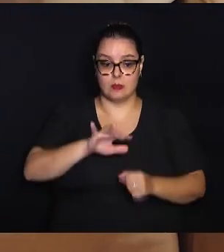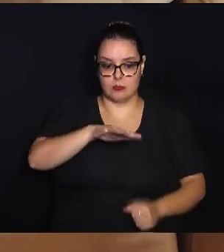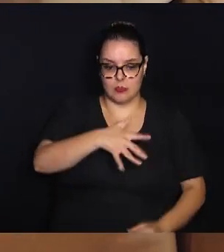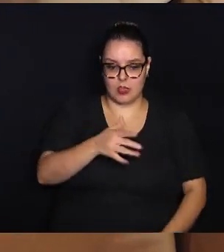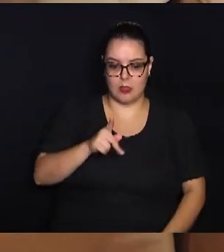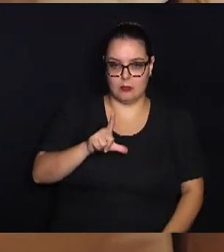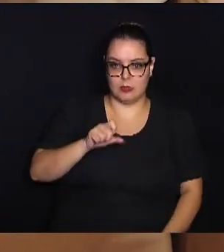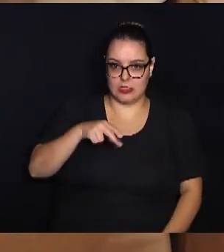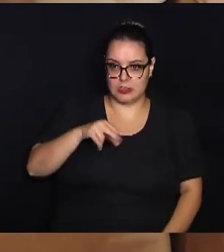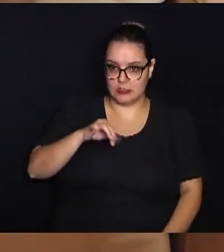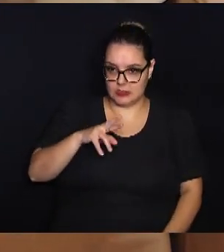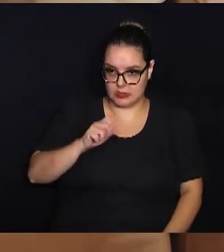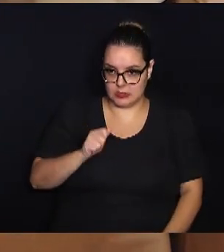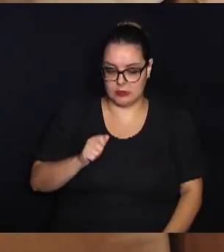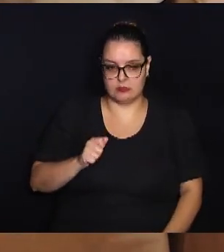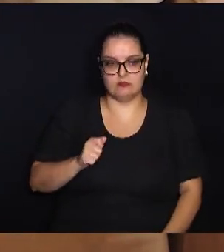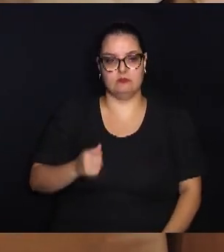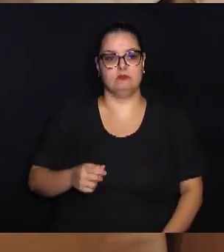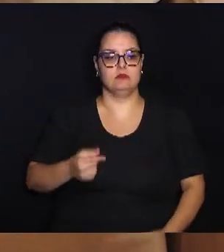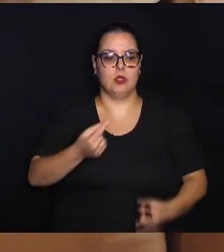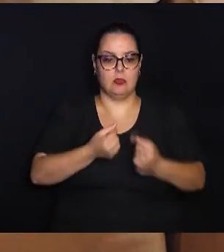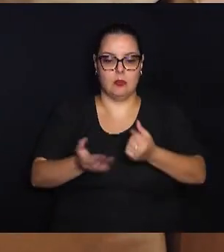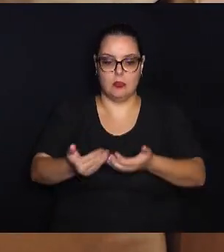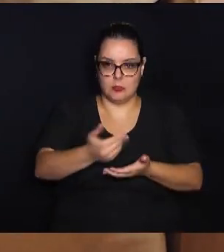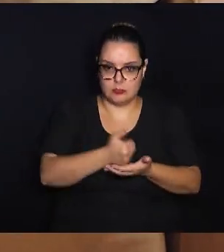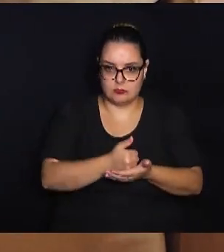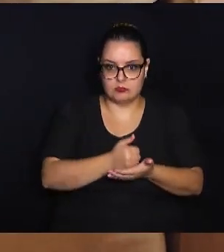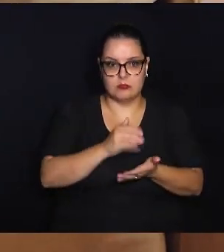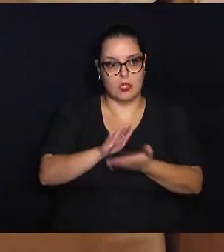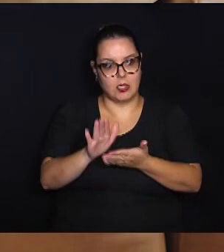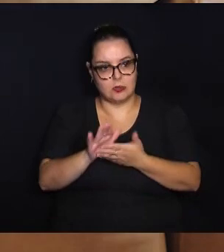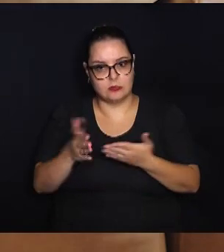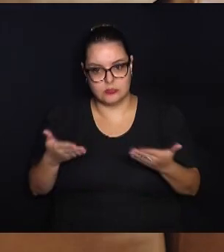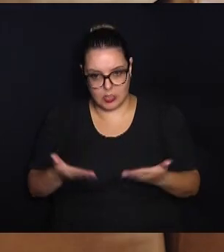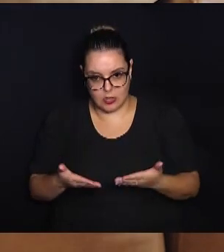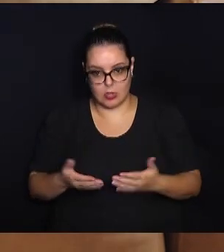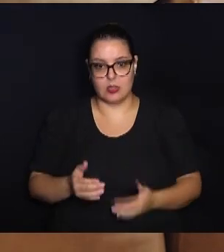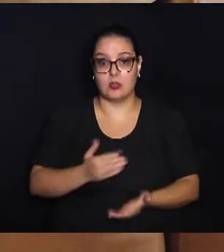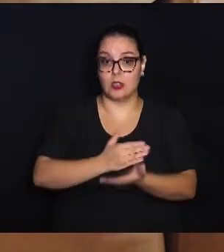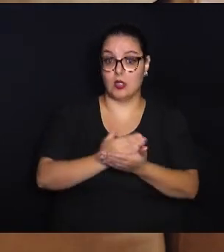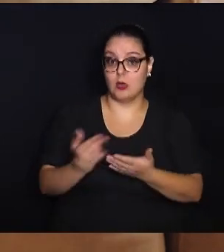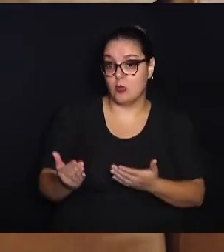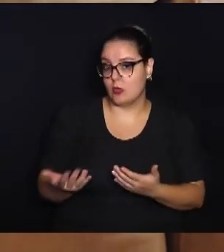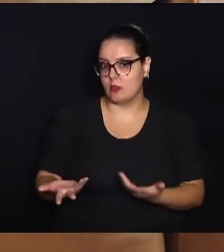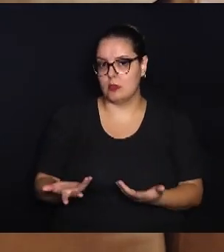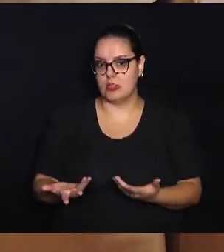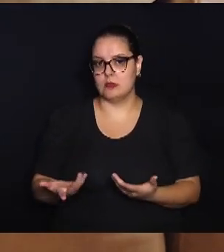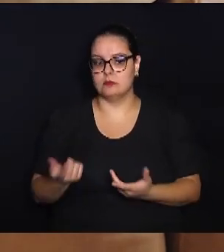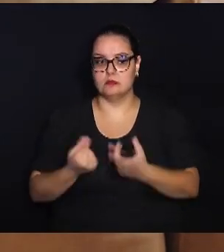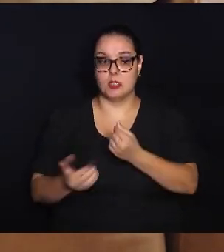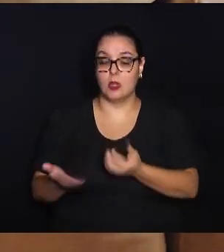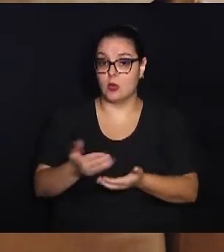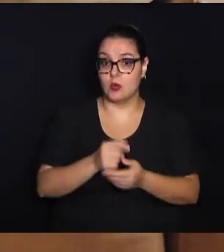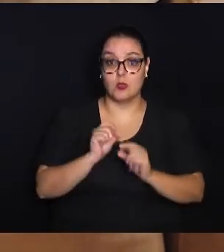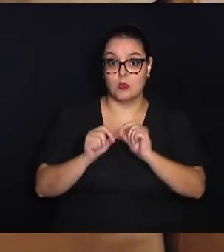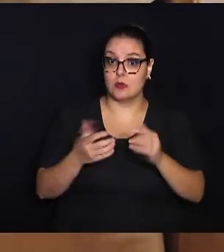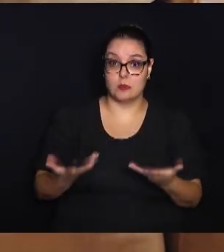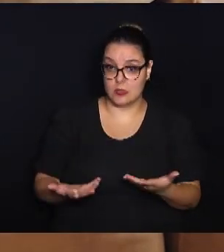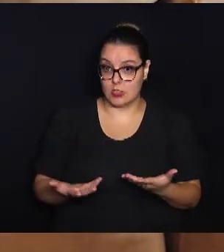uma planilha da sua receita atual e das suas despesas e começar a ver o que vai